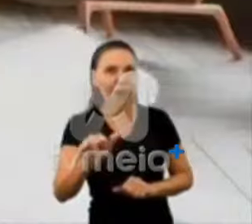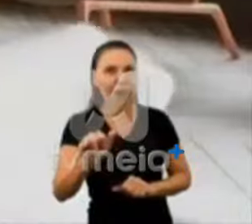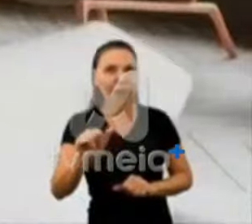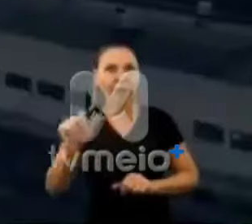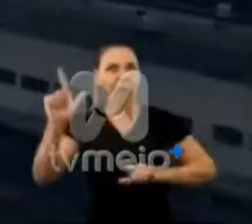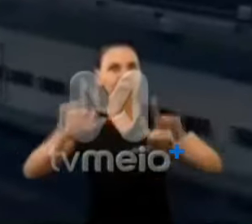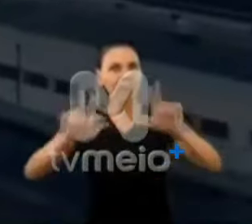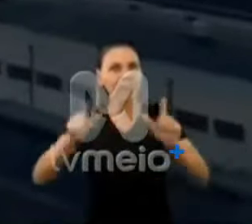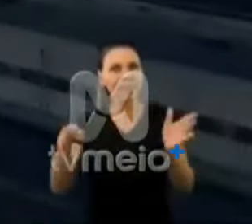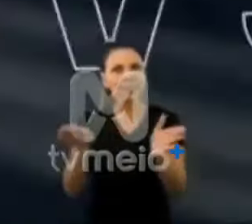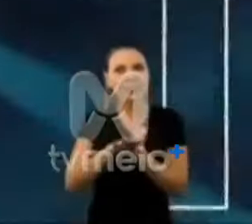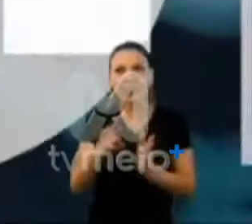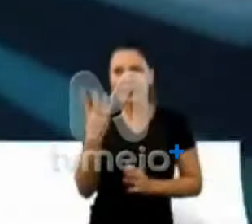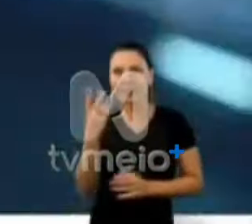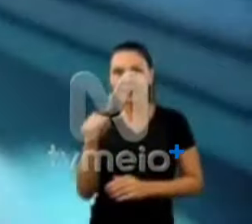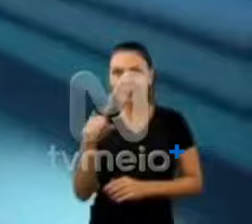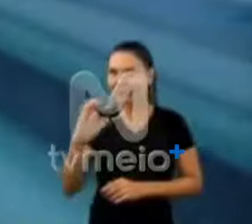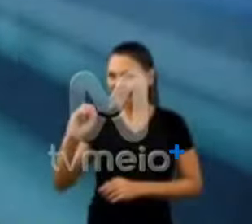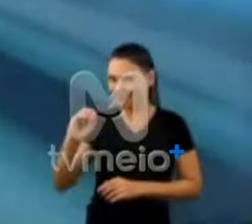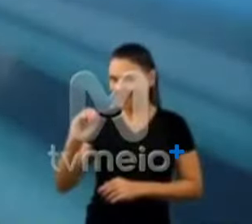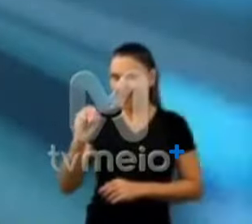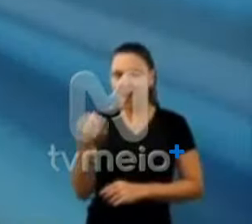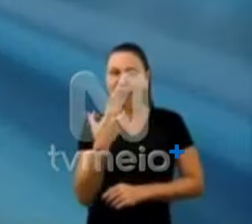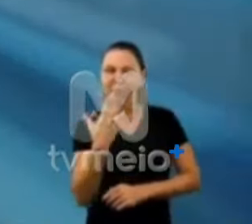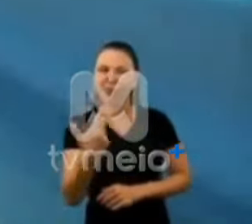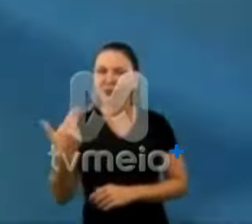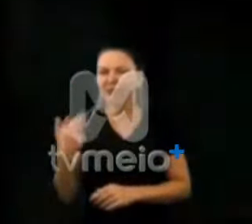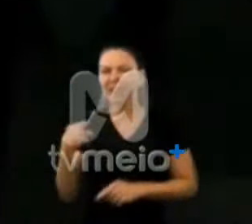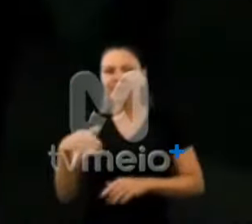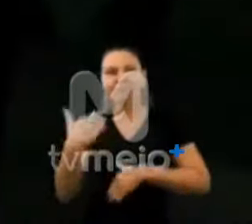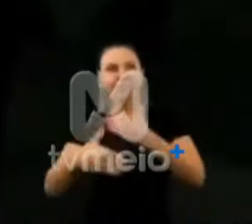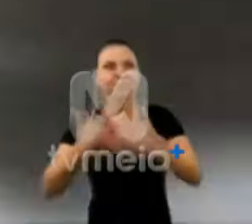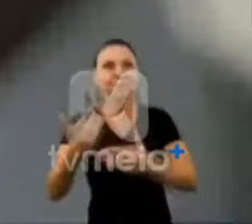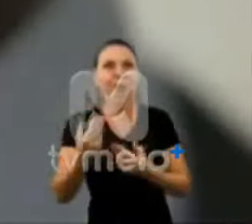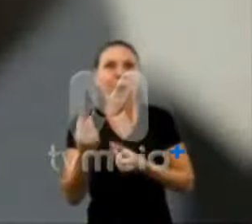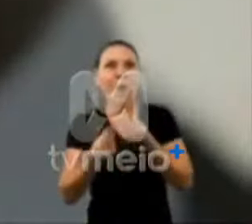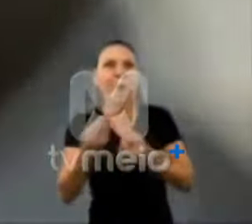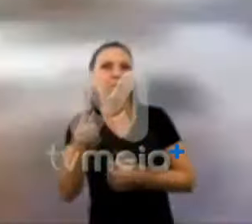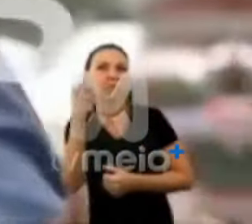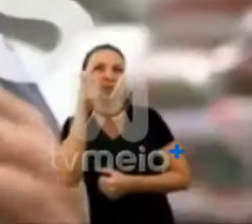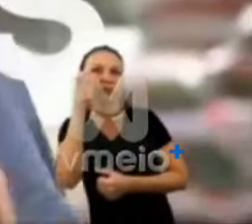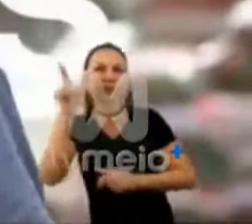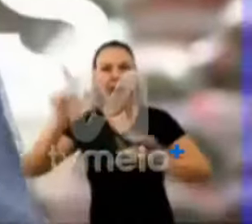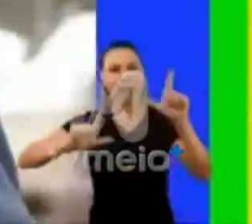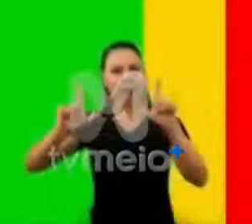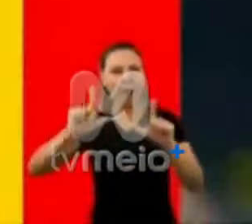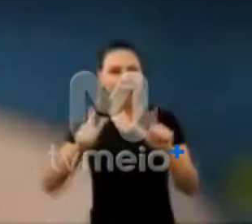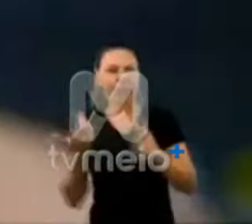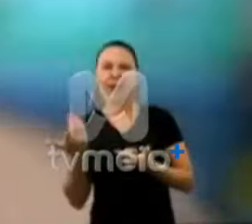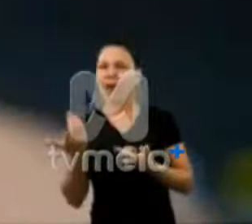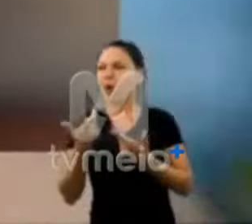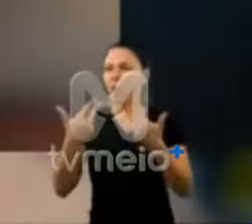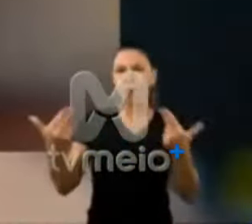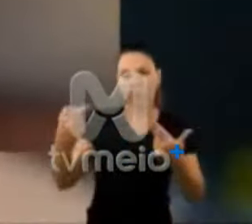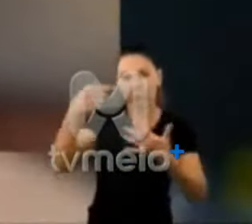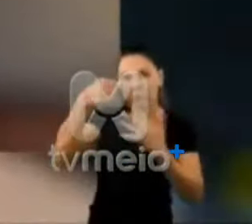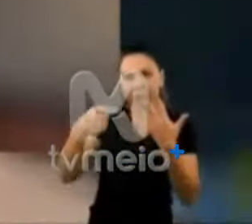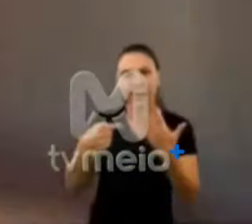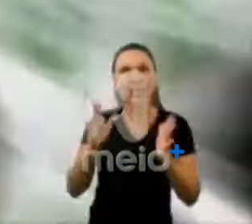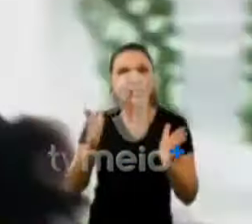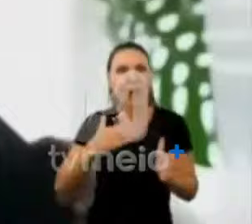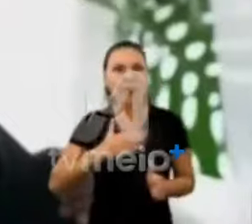interativas com o público. Por exemplo, será possível ainda integrar o comércio eletrônico com as imagens